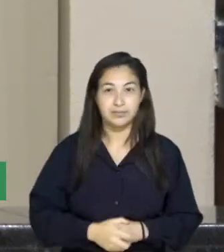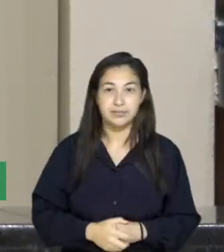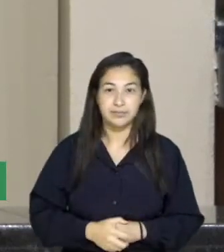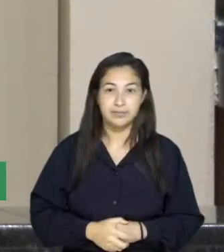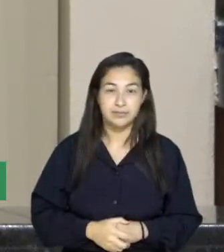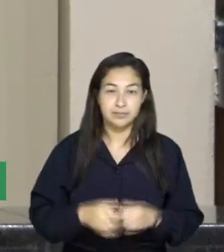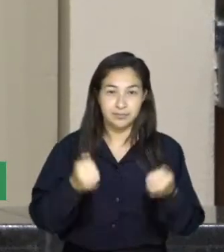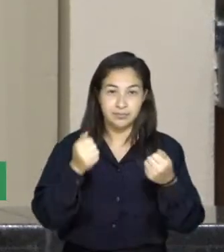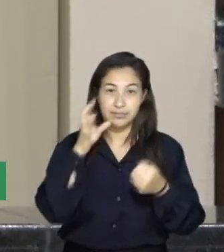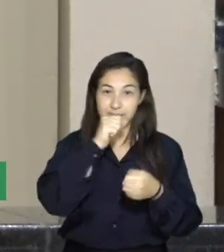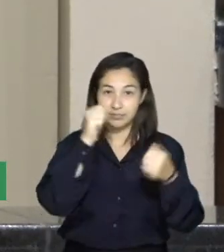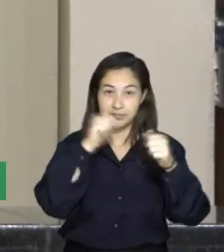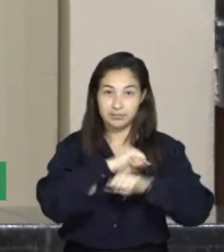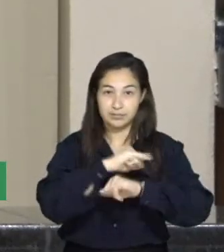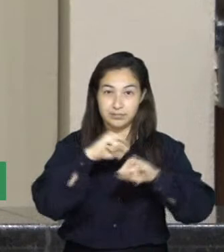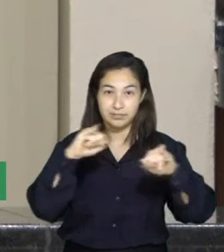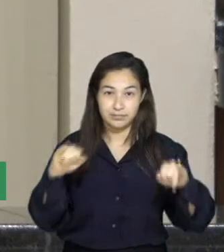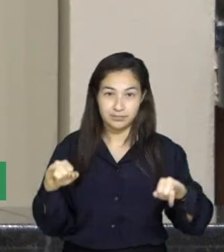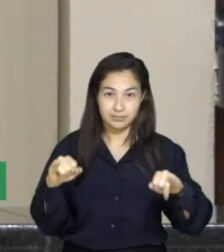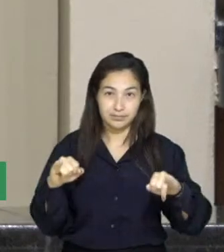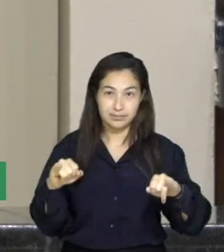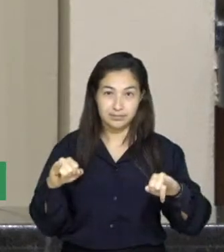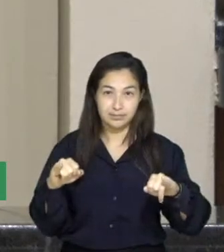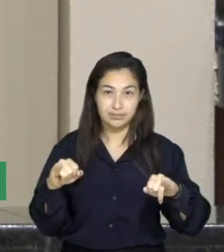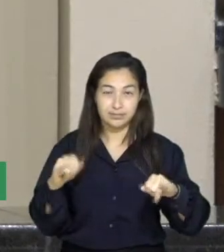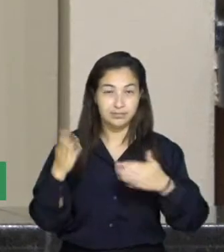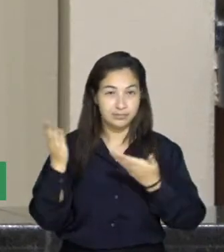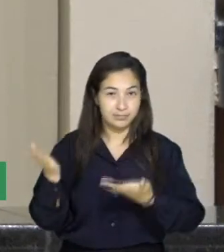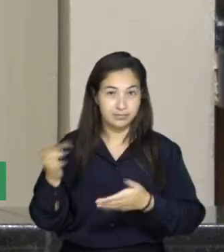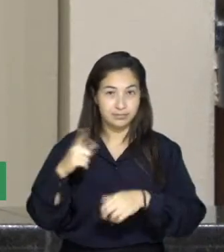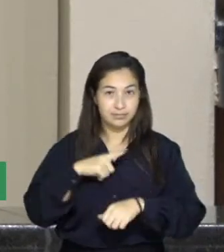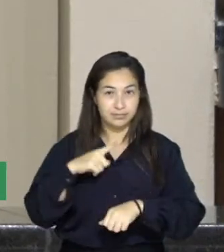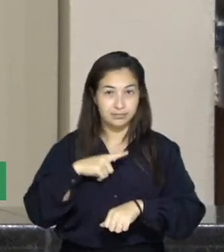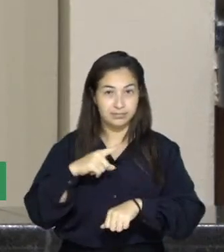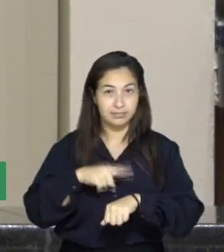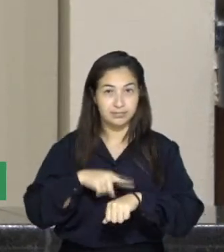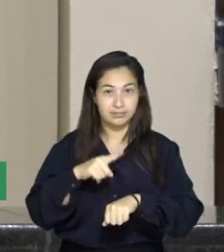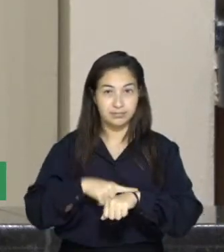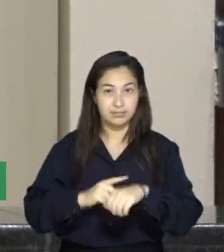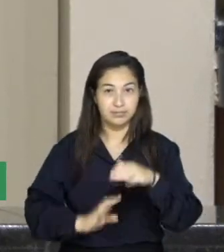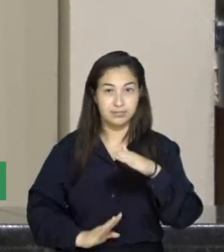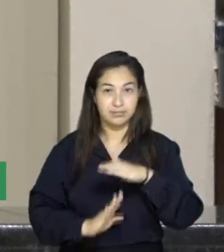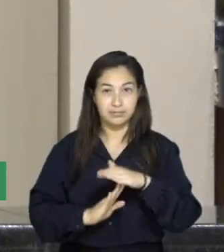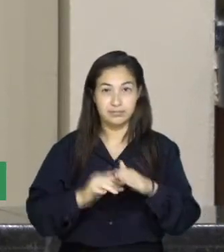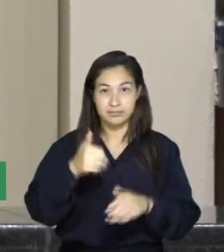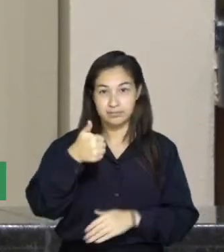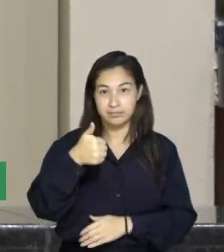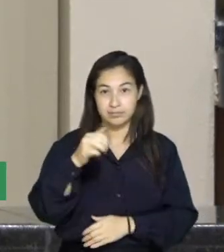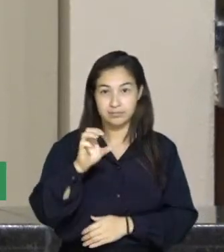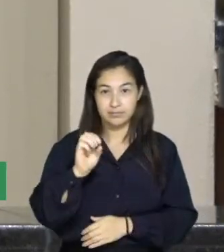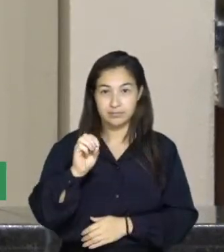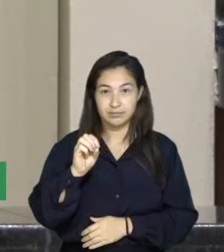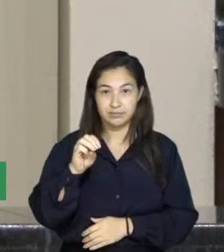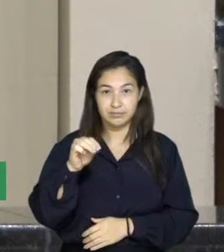nas breves comunicações, V. Exª, tem o tempo de dez minutos.